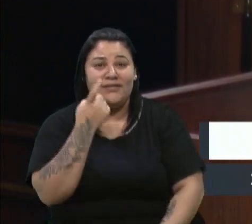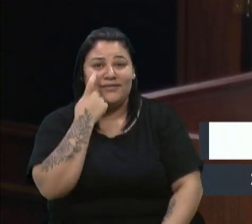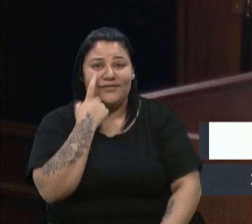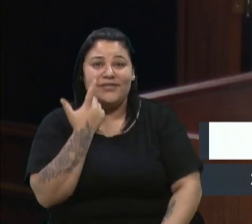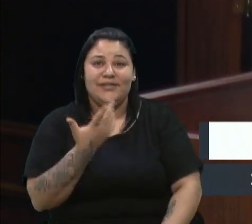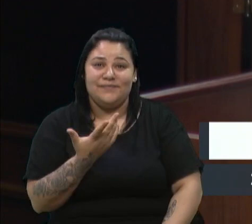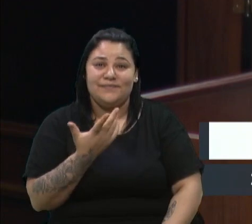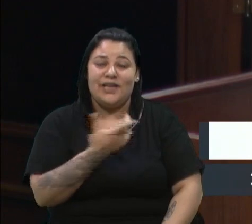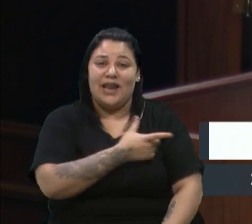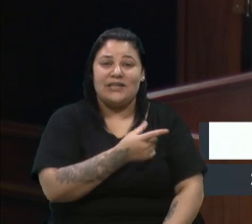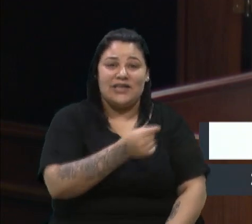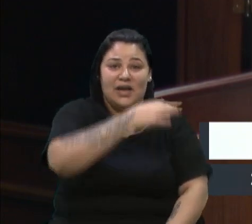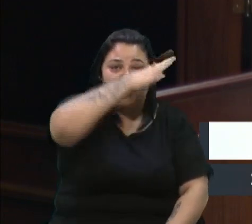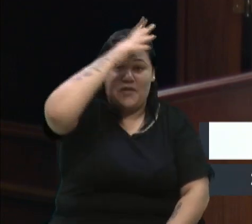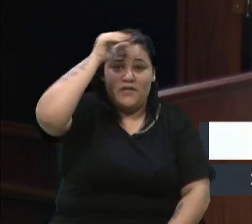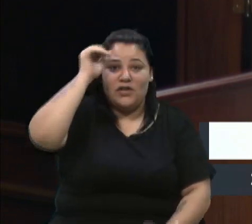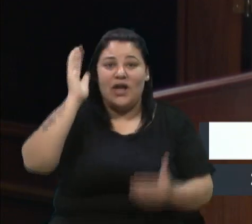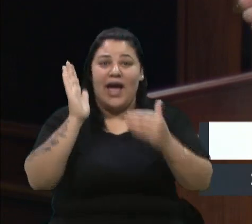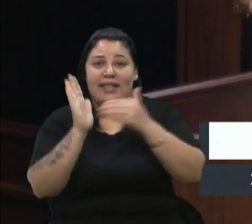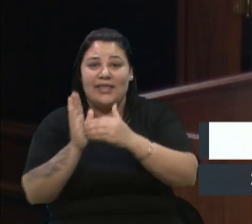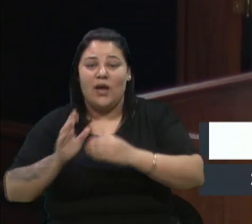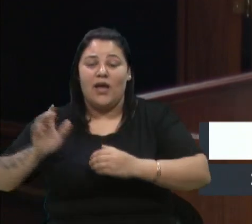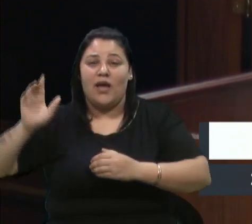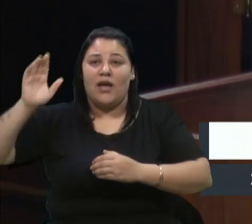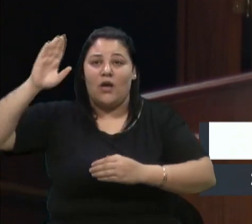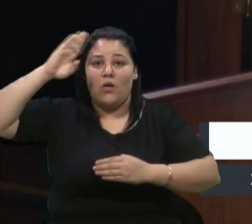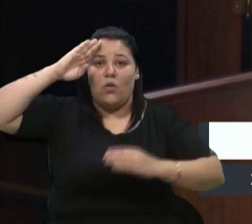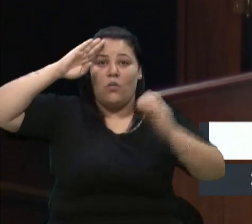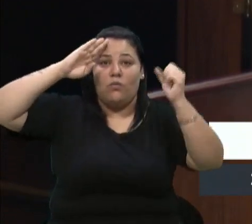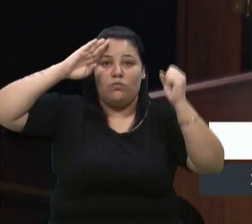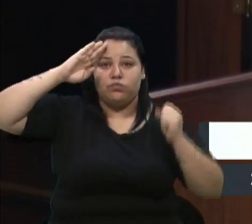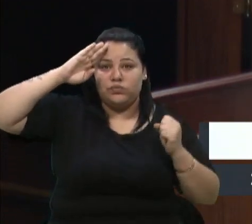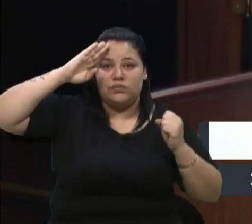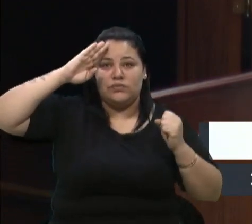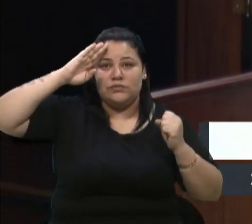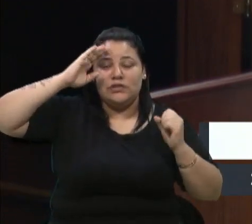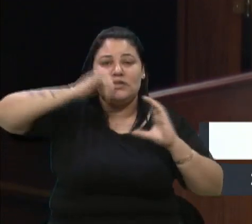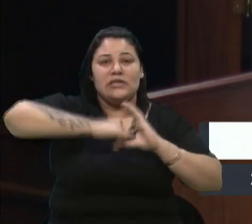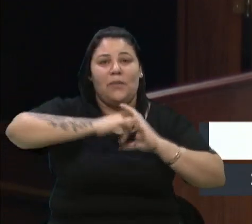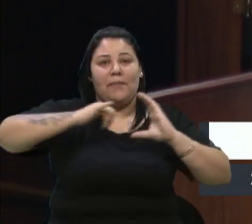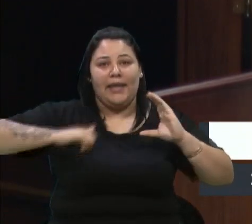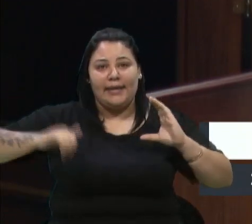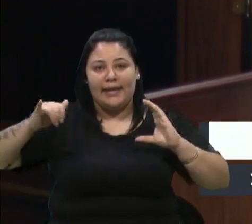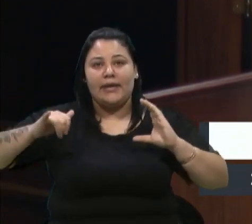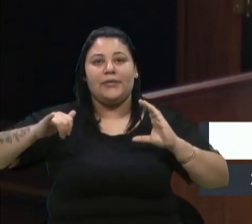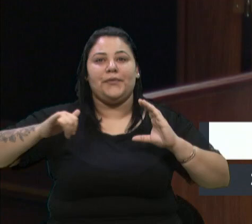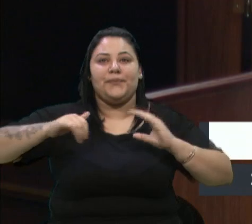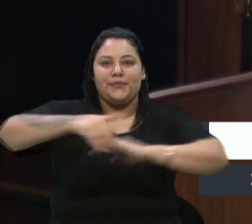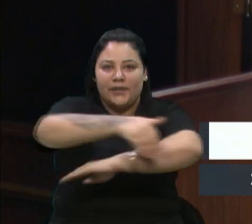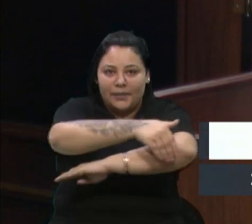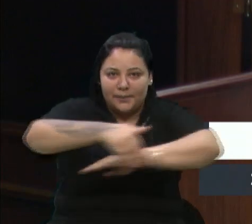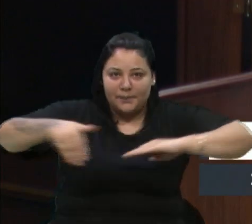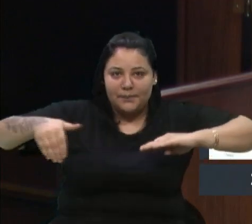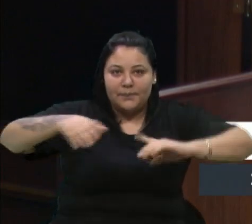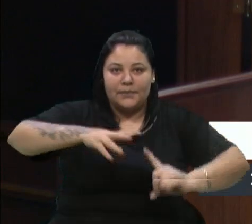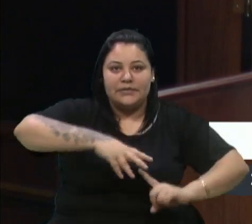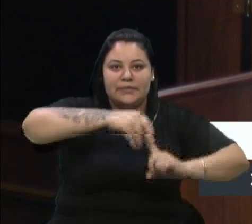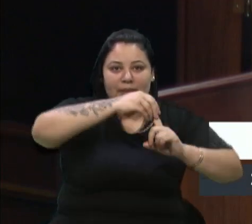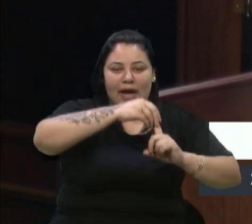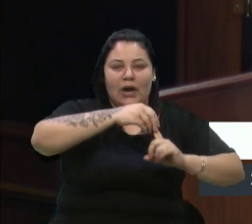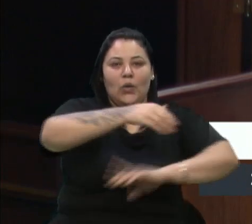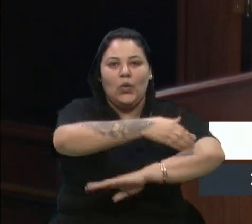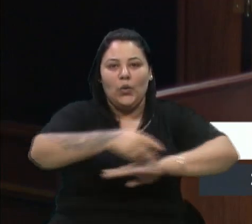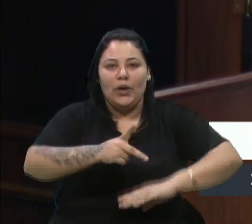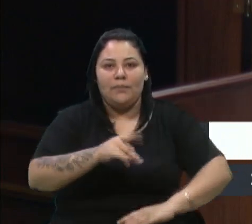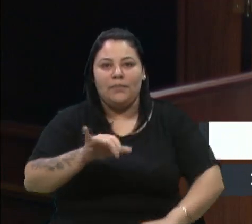da prefeitura, vai até o Imigrante, vai a São Pelegrino, pega a Perimetral, vai até a Pio 12,